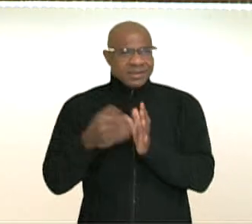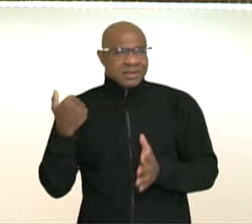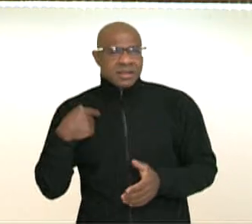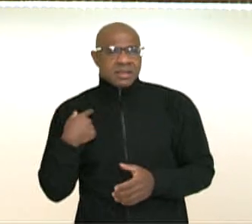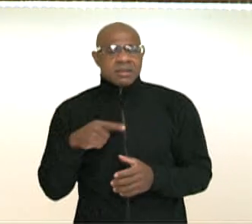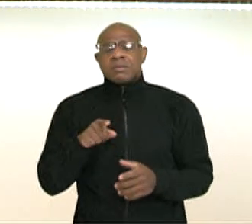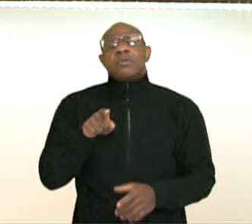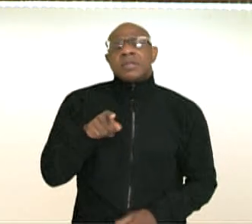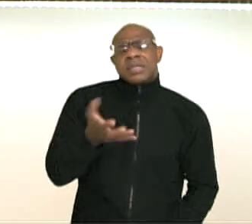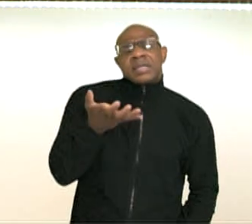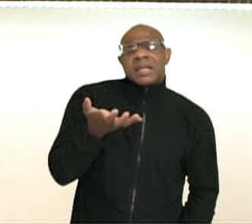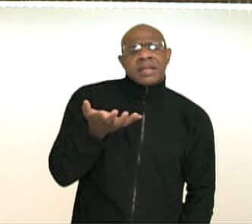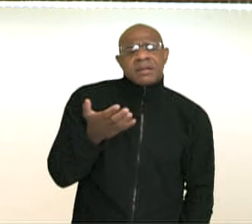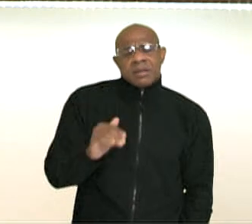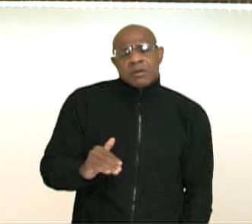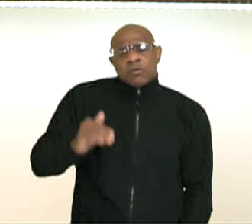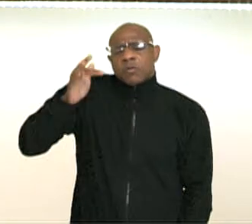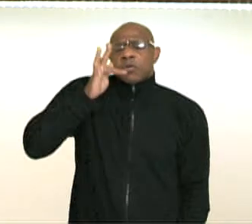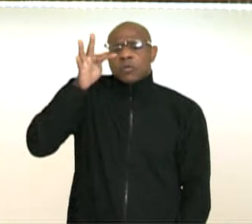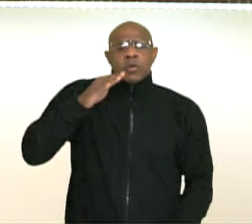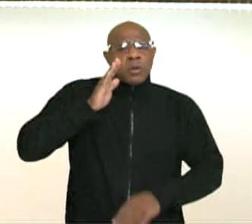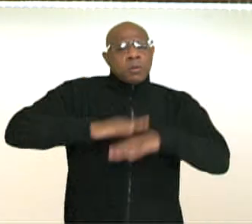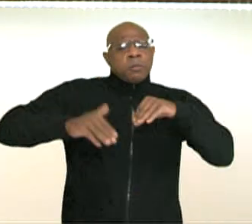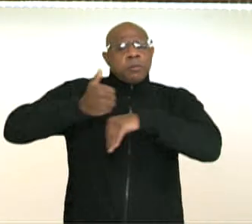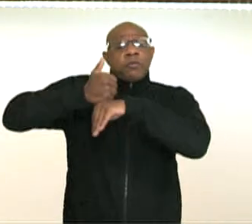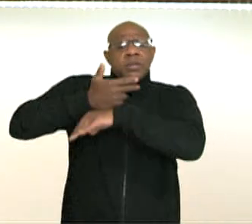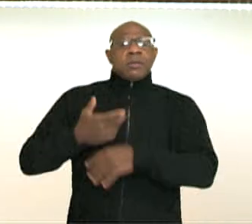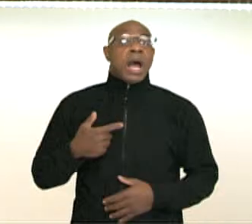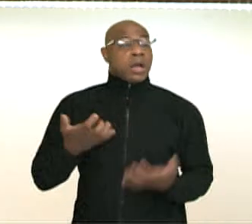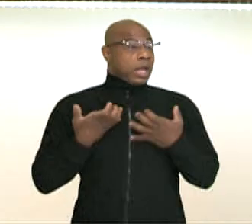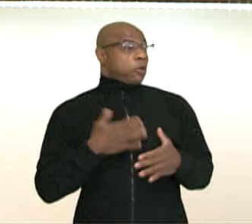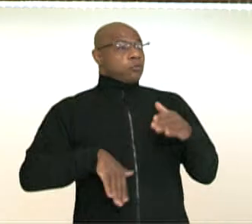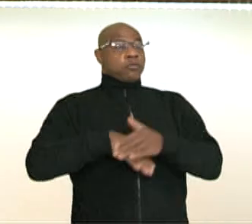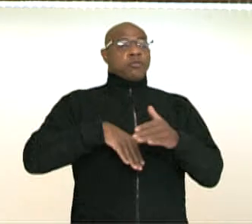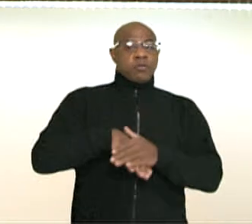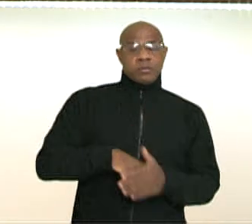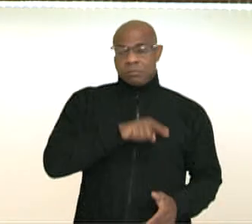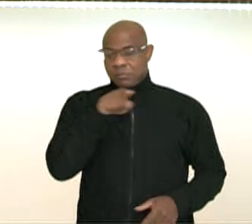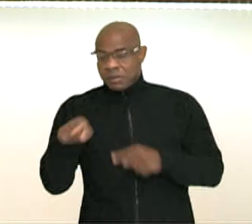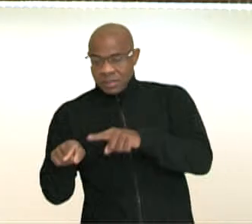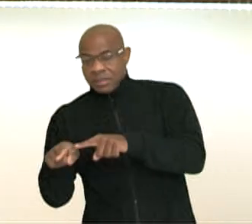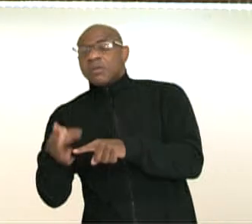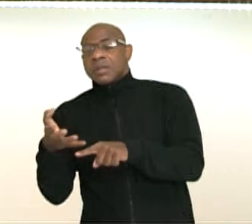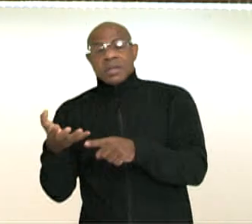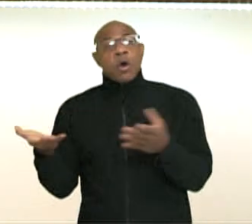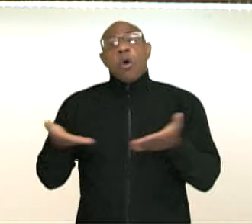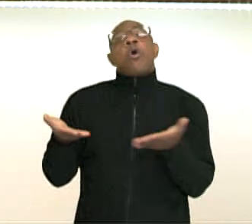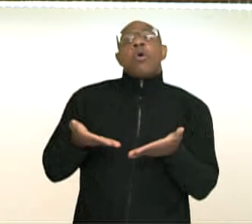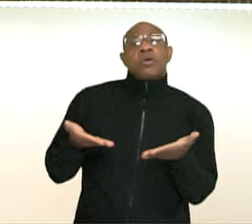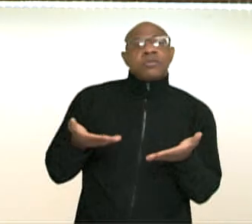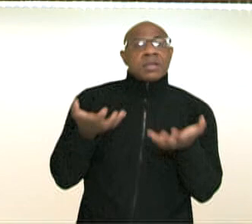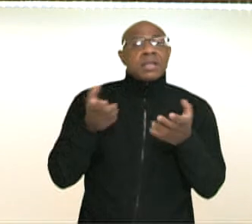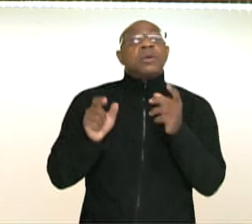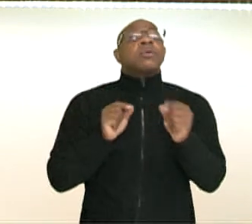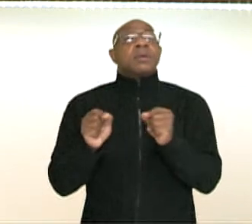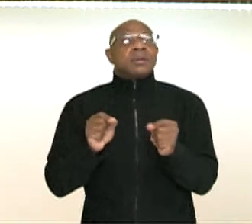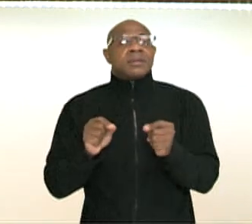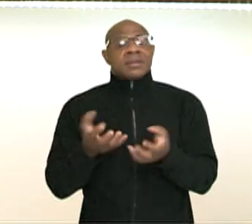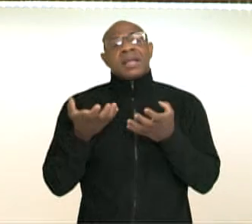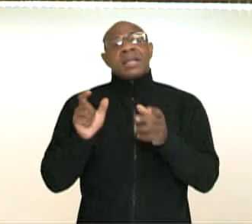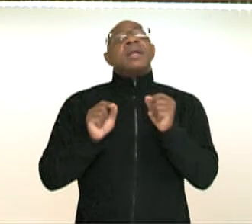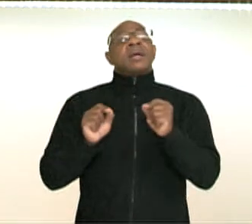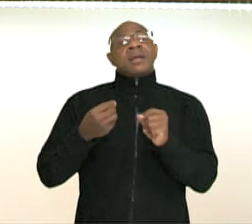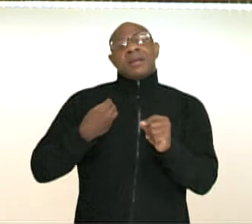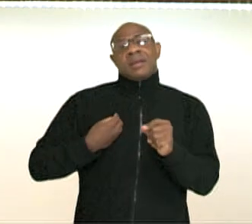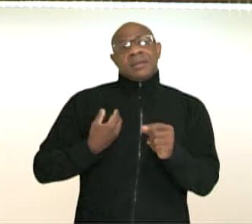quer ser, para os meninos principalmente, o que eles queriam ser? Jogadores de futebol. E hoje? O que hoje todo mundo quer ser? Todo mundo